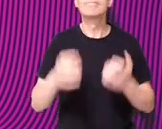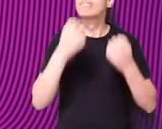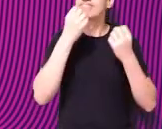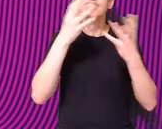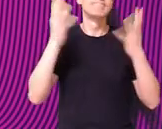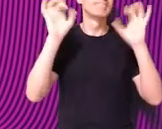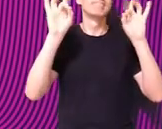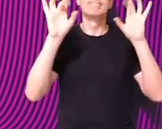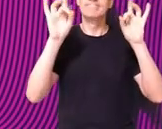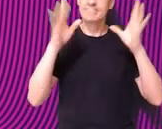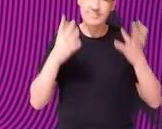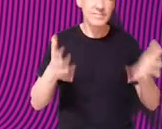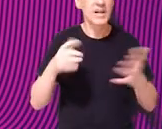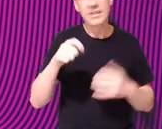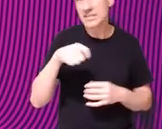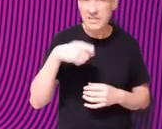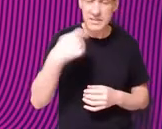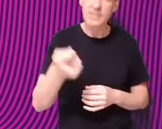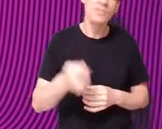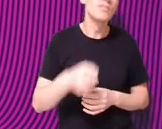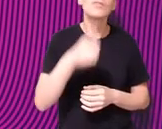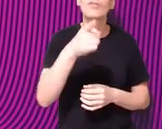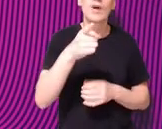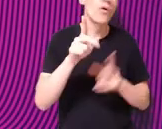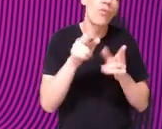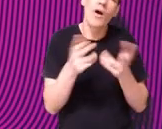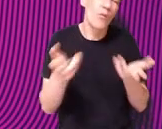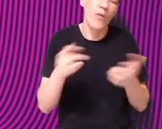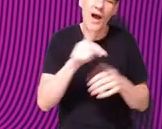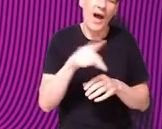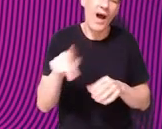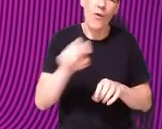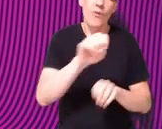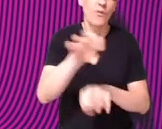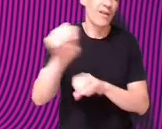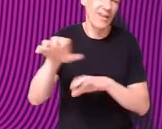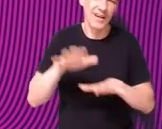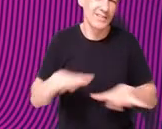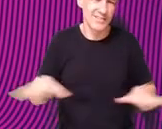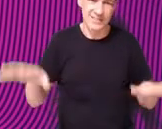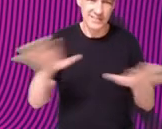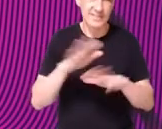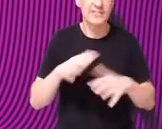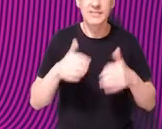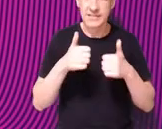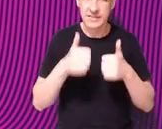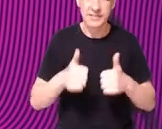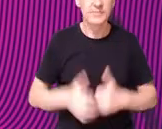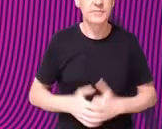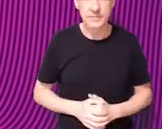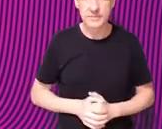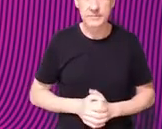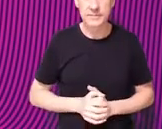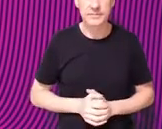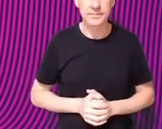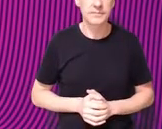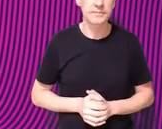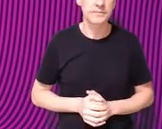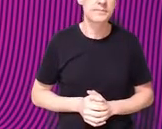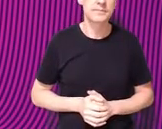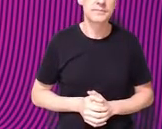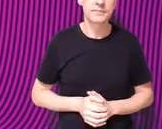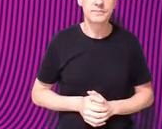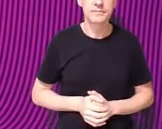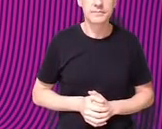aula muito importante para todos nós. Essa semana, no Medscape, saiu